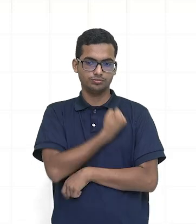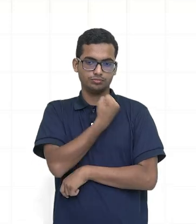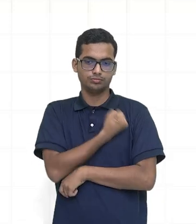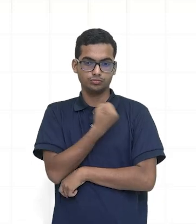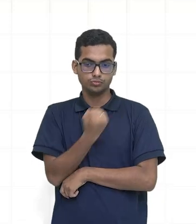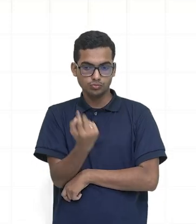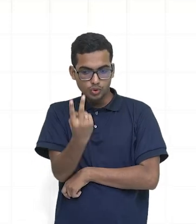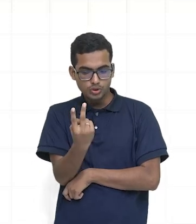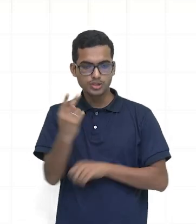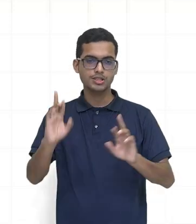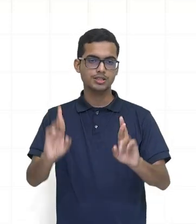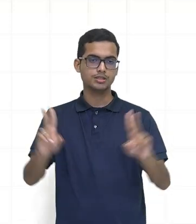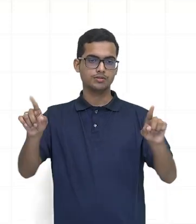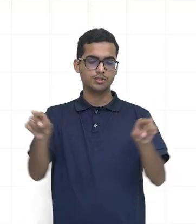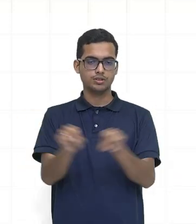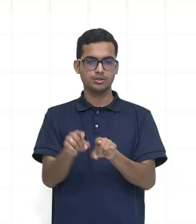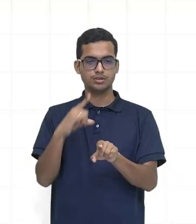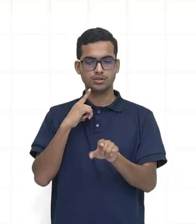de